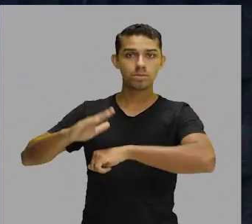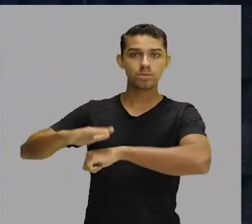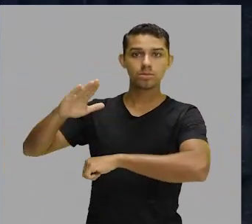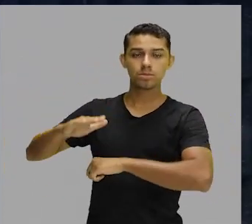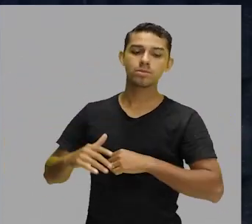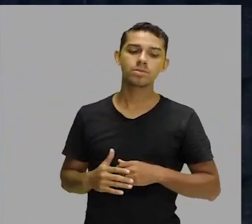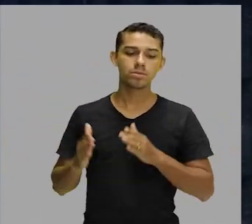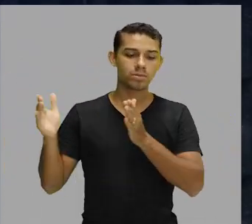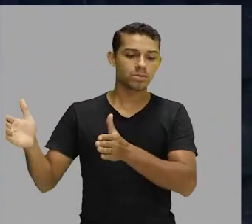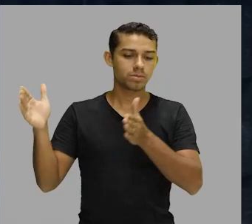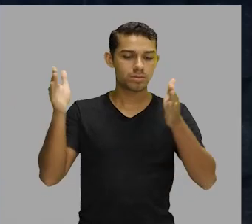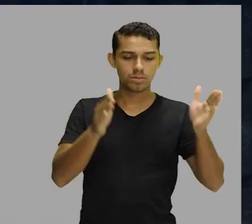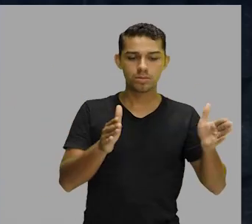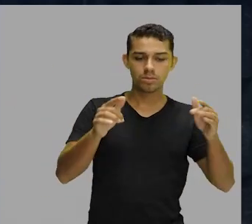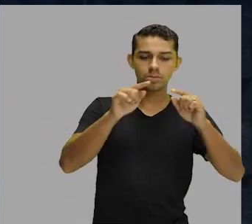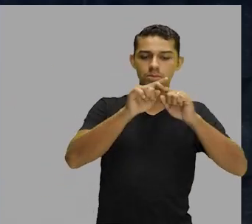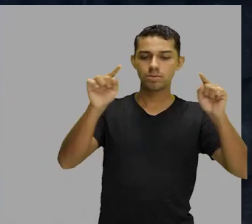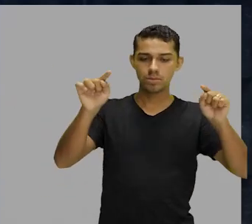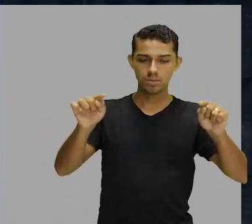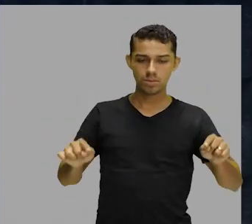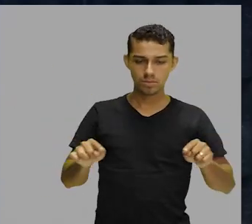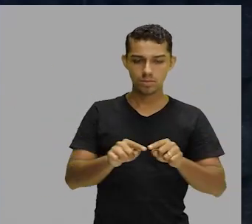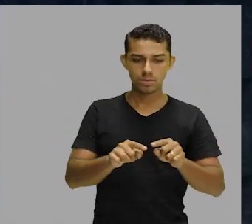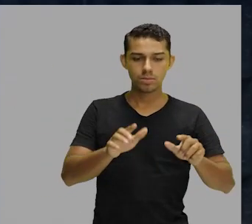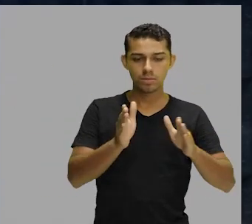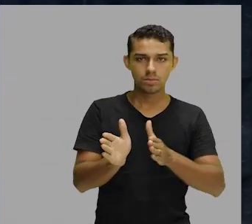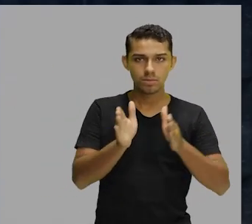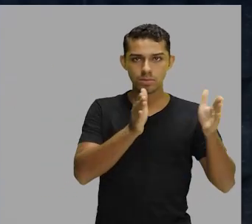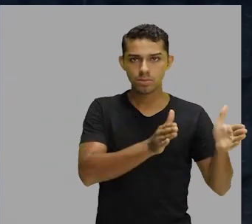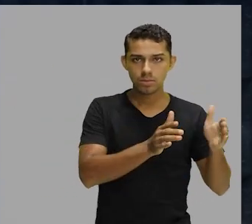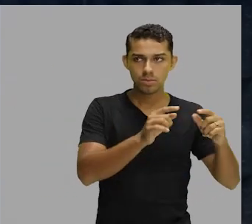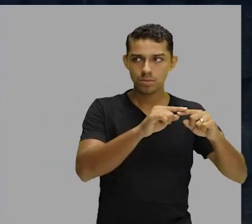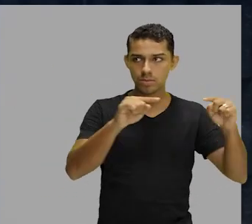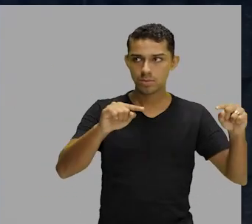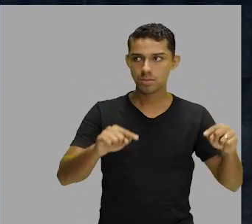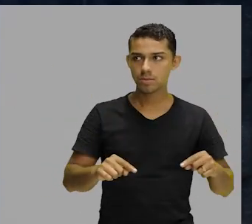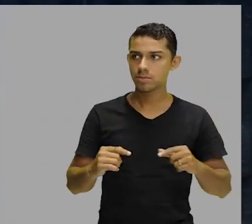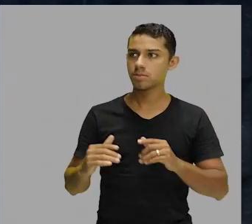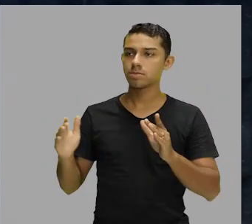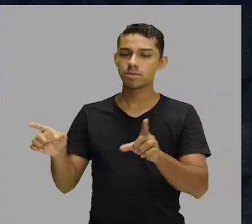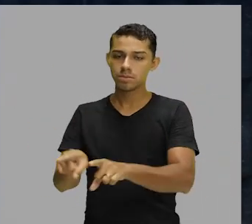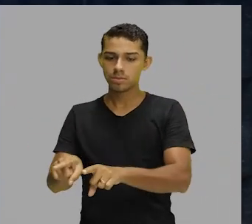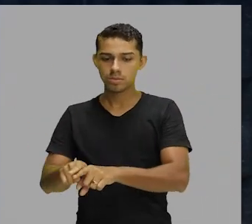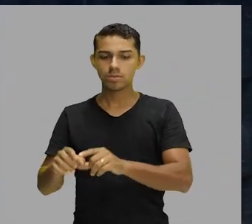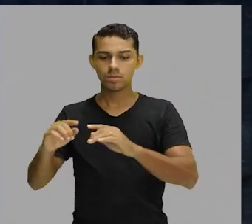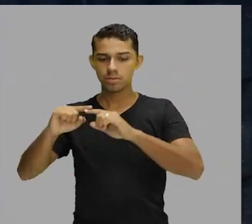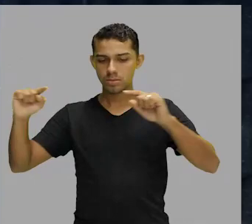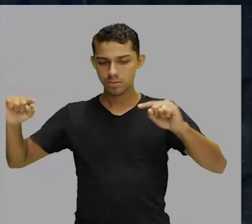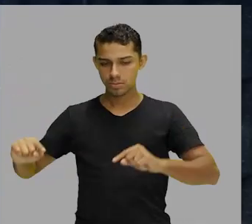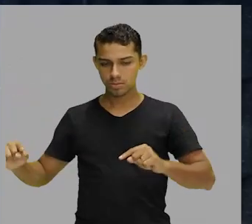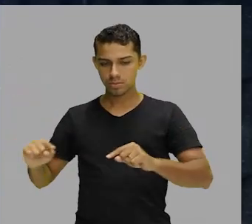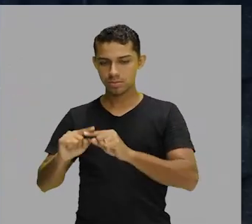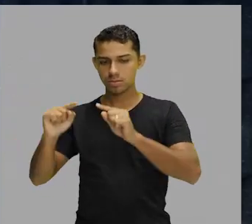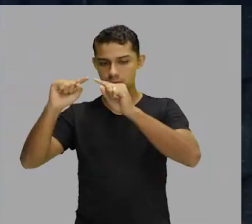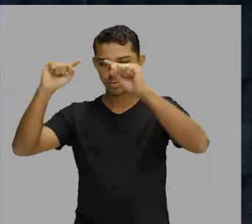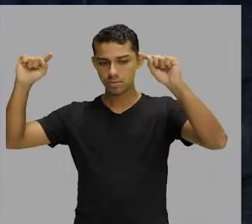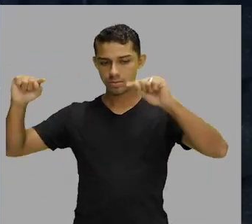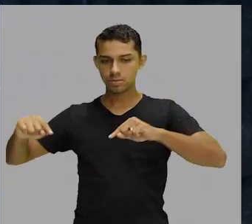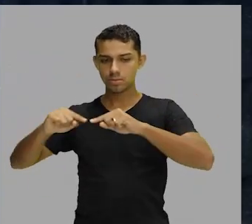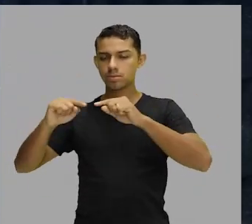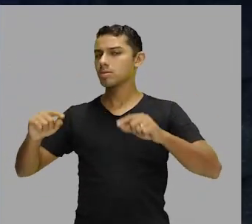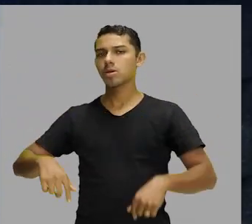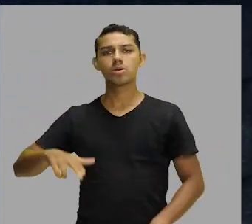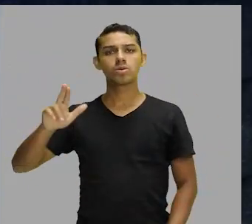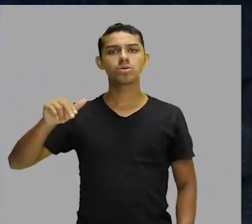mesma coisa acontece para os outros retângulos dos próximos níveis tróficos. Lembrando que a pirâmide de energia ela